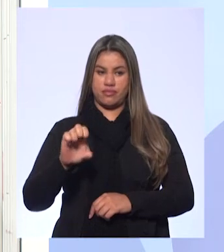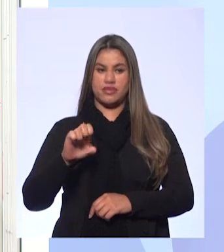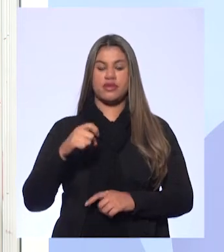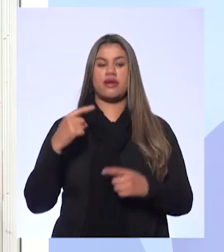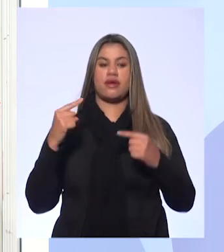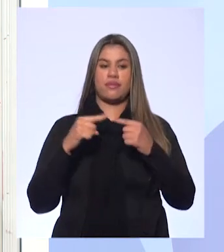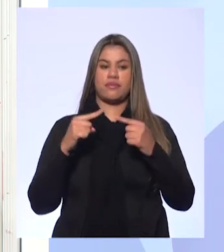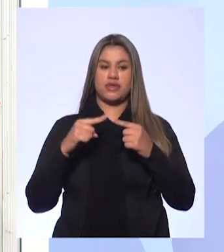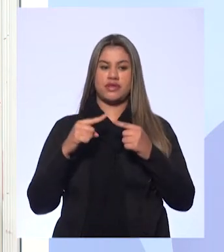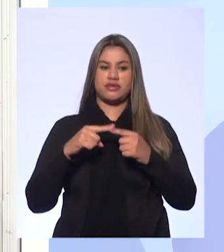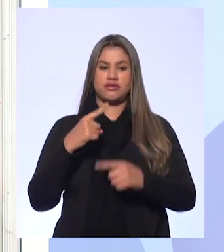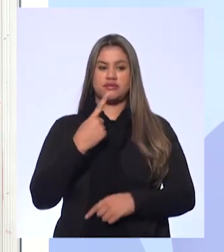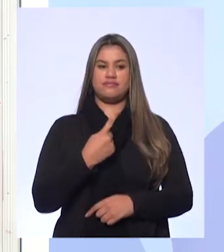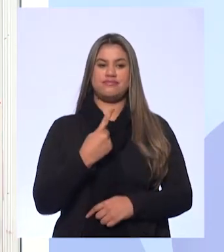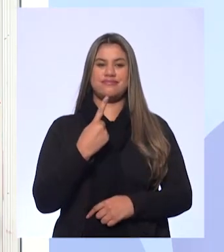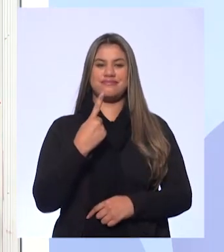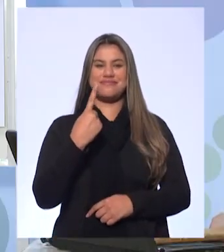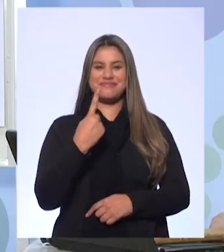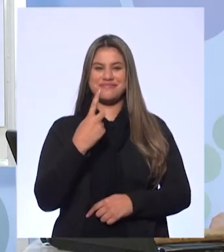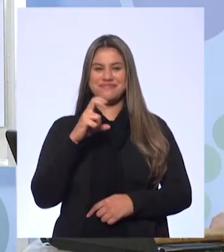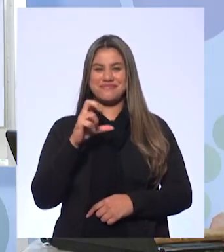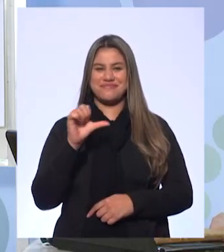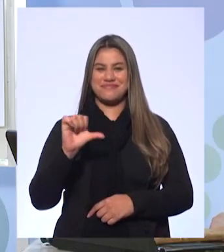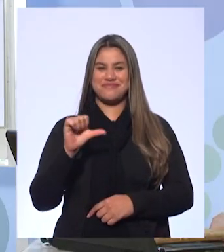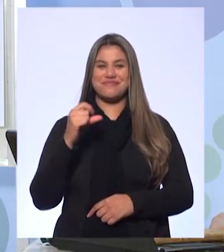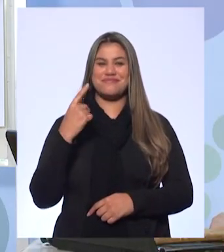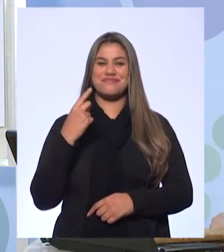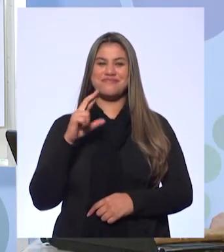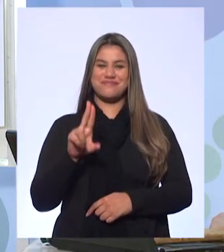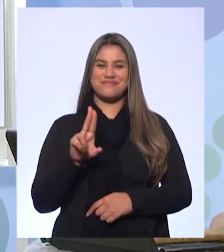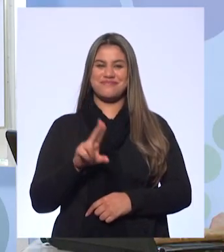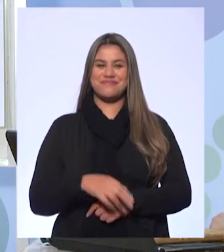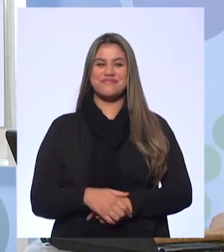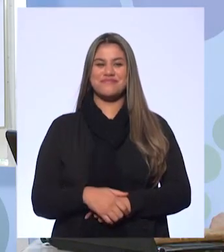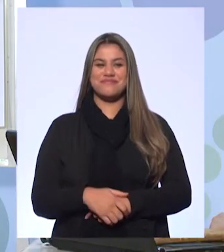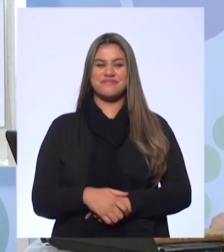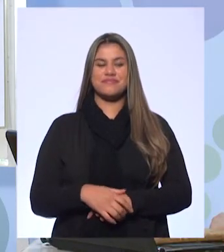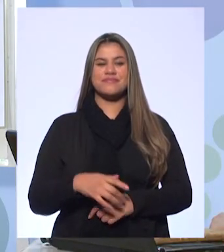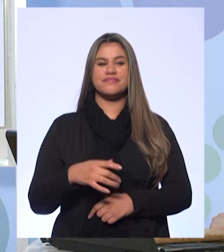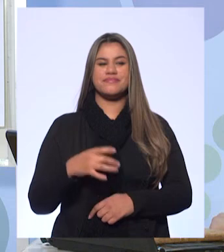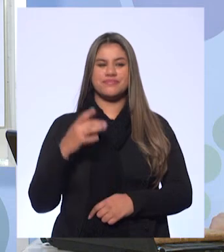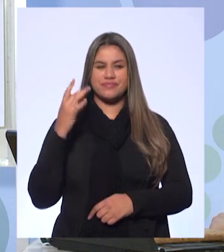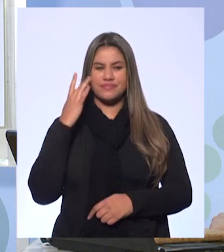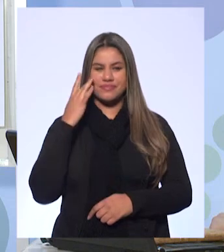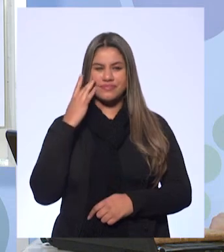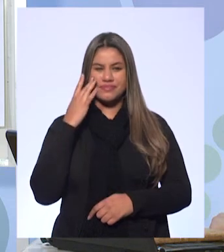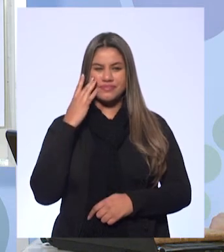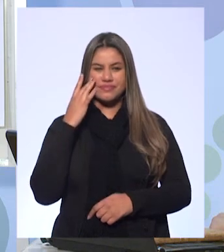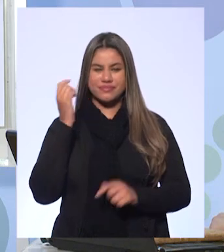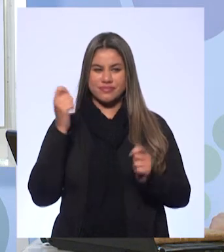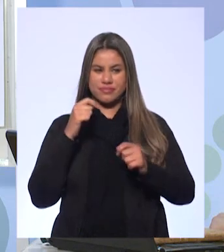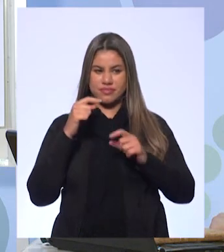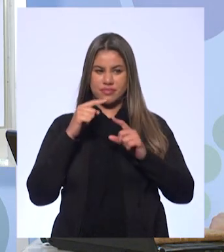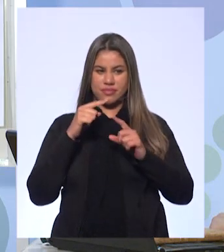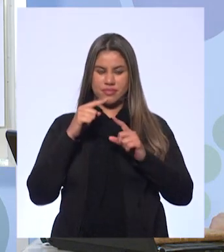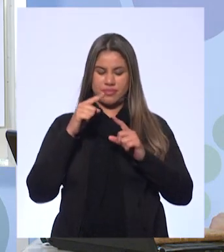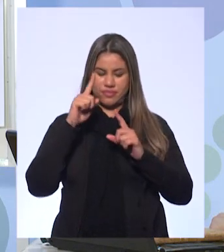U. Ok? Vamos fazer mais um? Acho que dá para usar aqui o espaço. Deixa eu circular aqui.